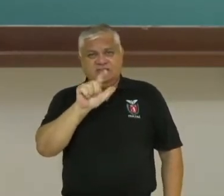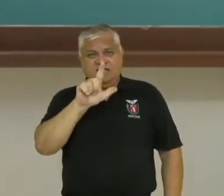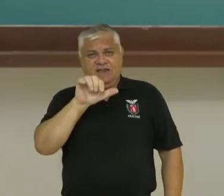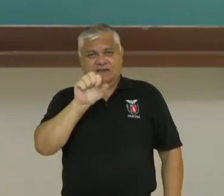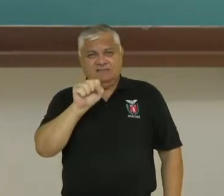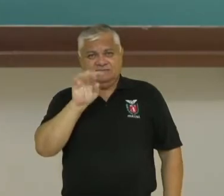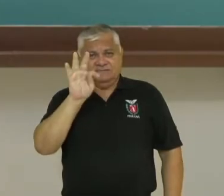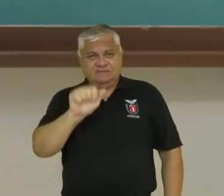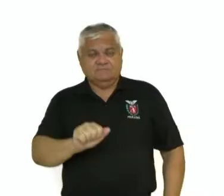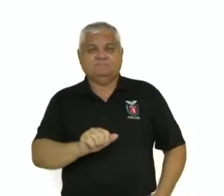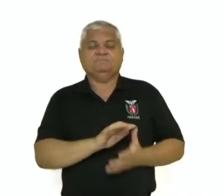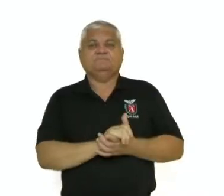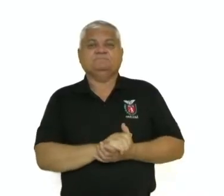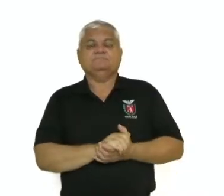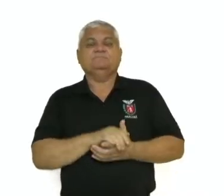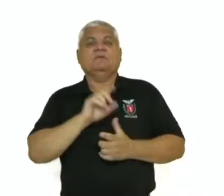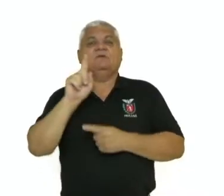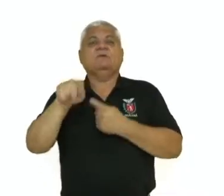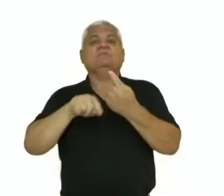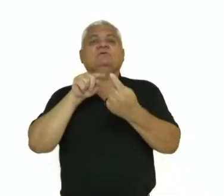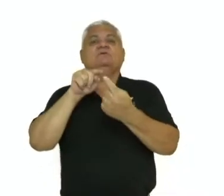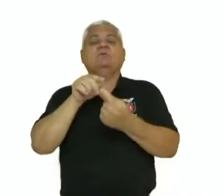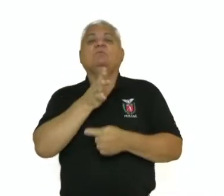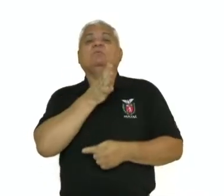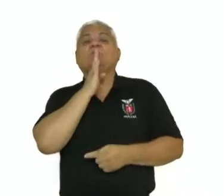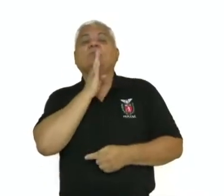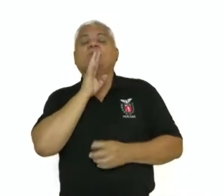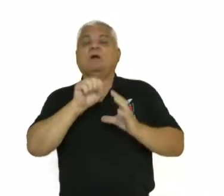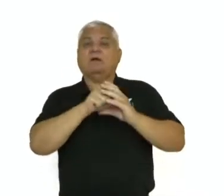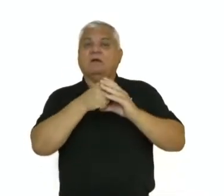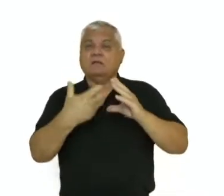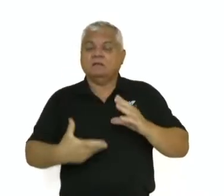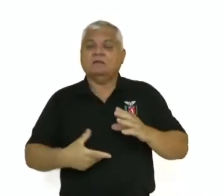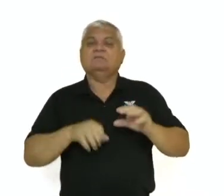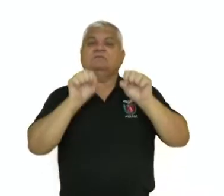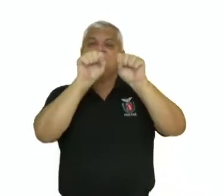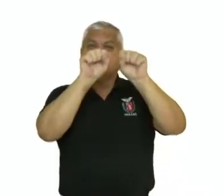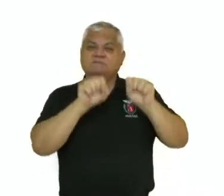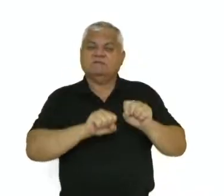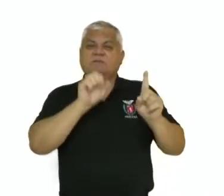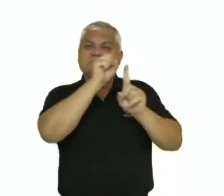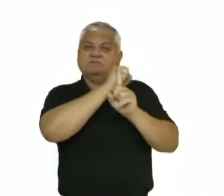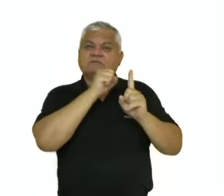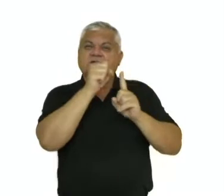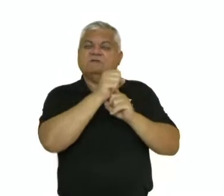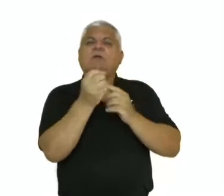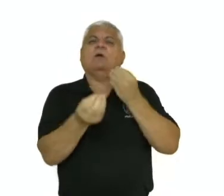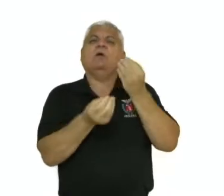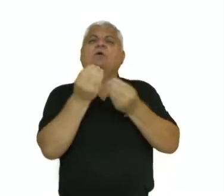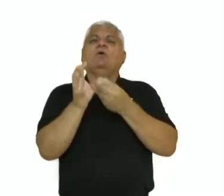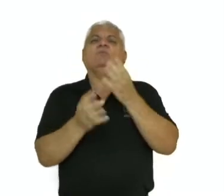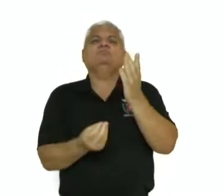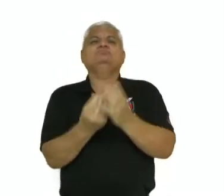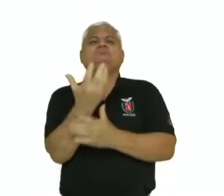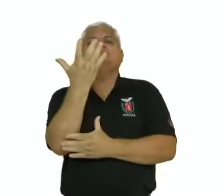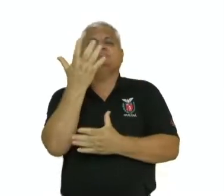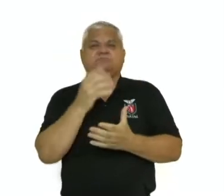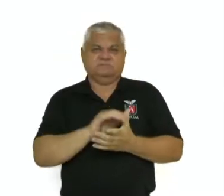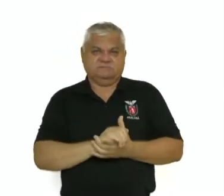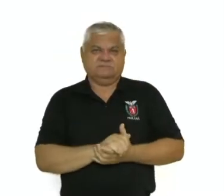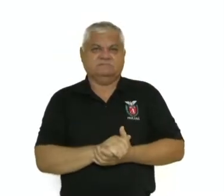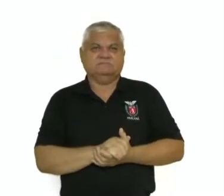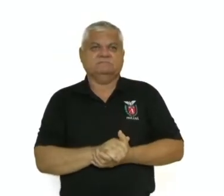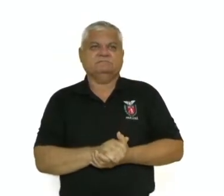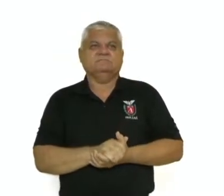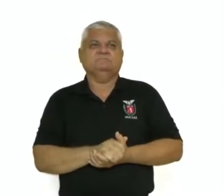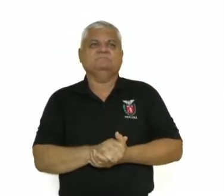nessa aula. O objetivo da aula é conhecer as características do sistema socialista e como se deu o seu surgimento.